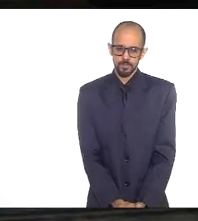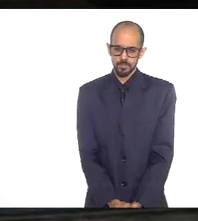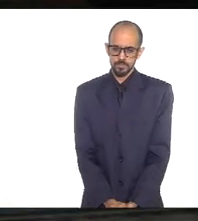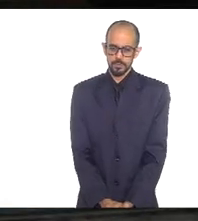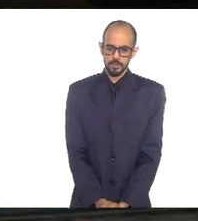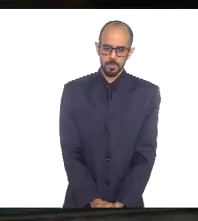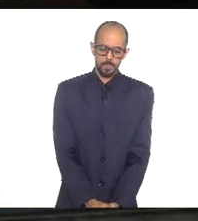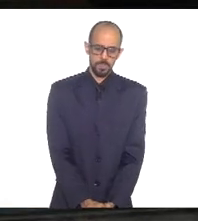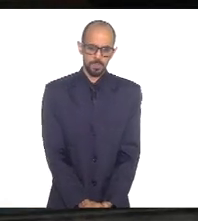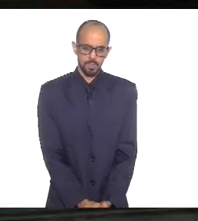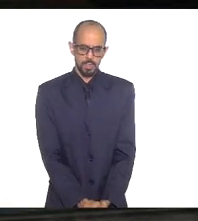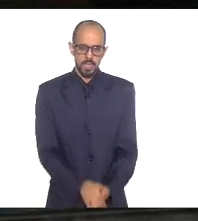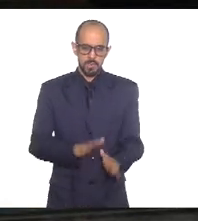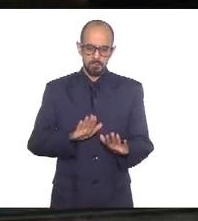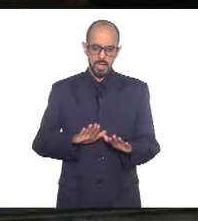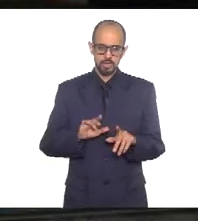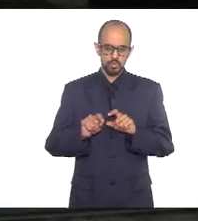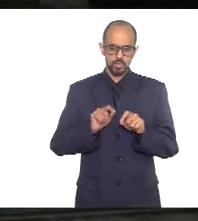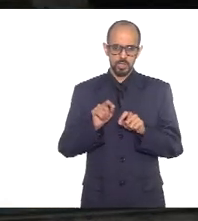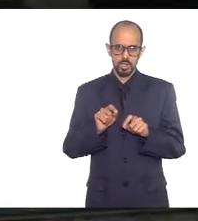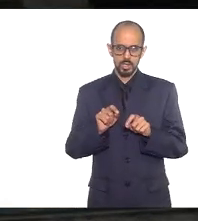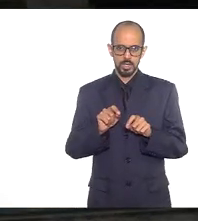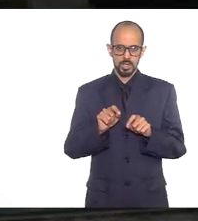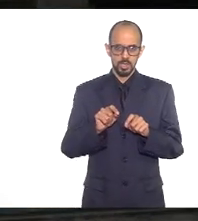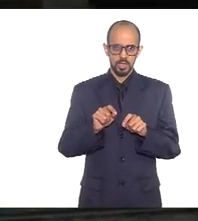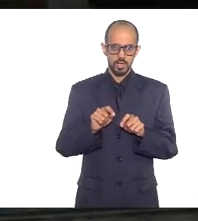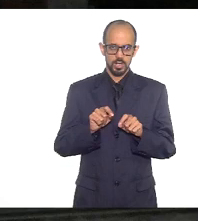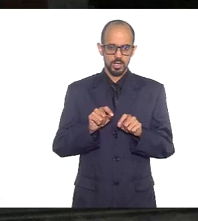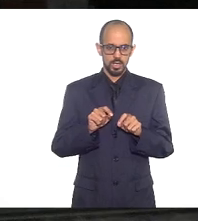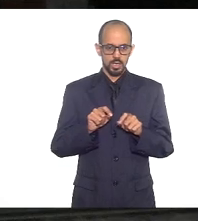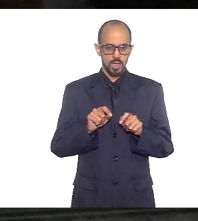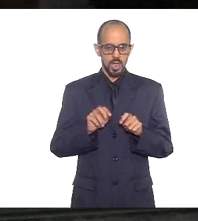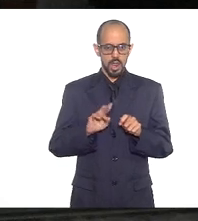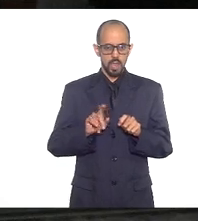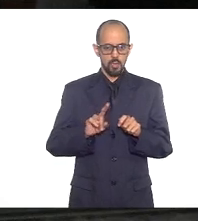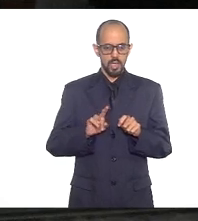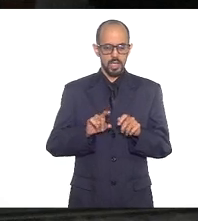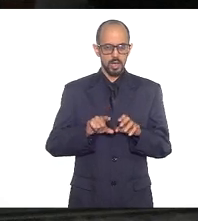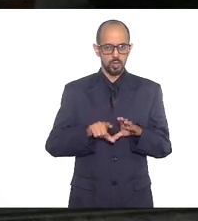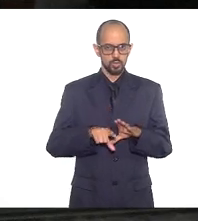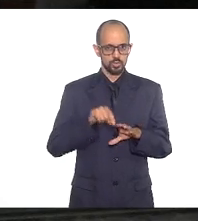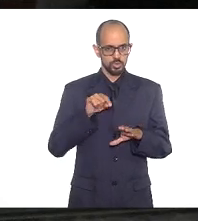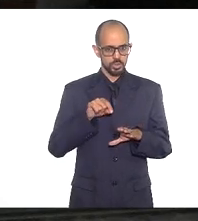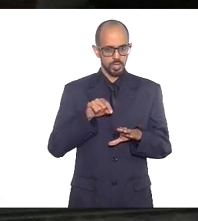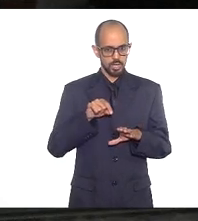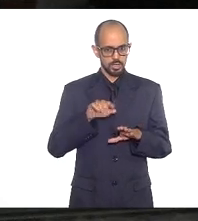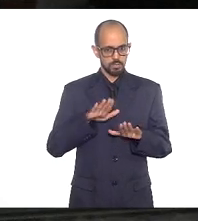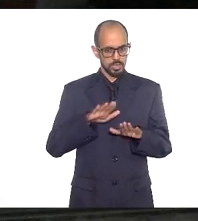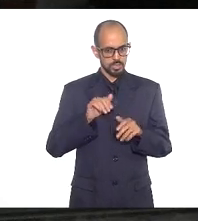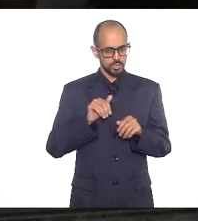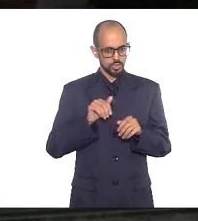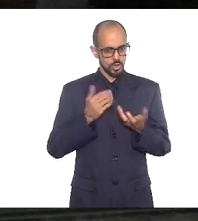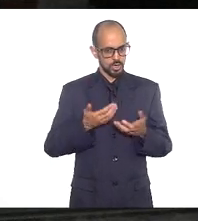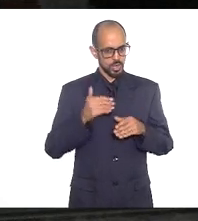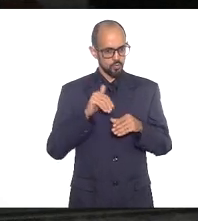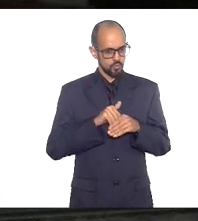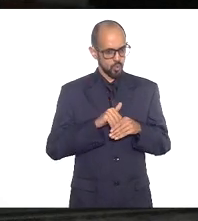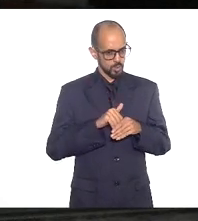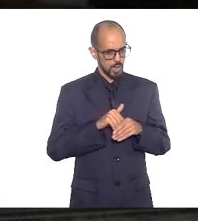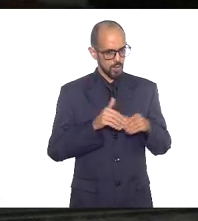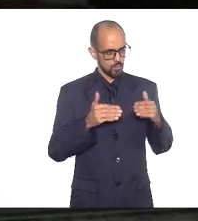Mas a senhora está pedindo, apesar de não caber destaque, a senhora está querendo votar favorável às mesmas, é